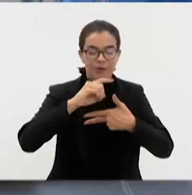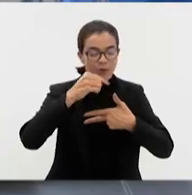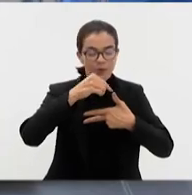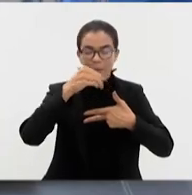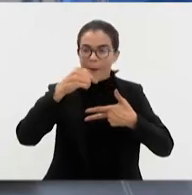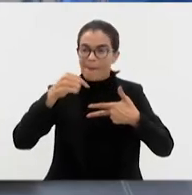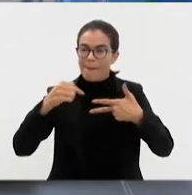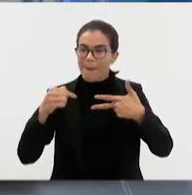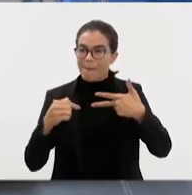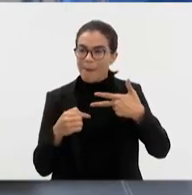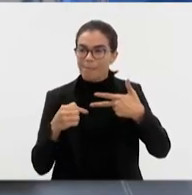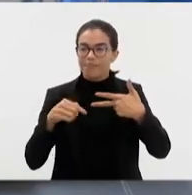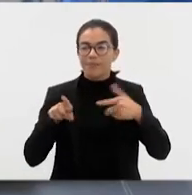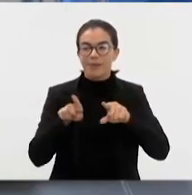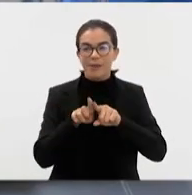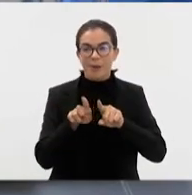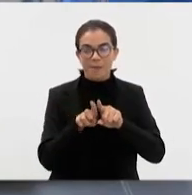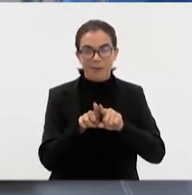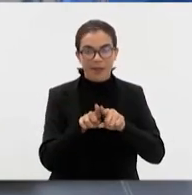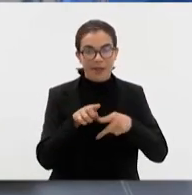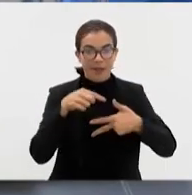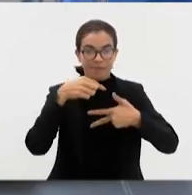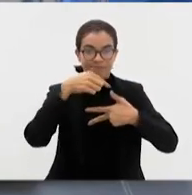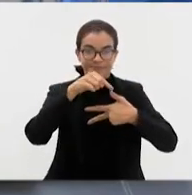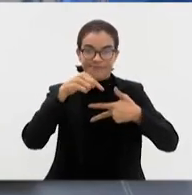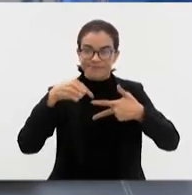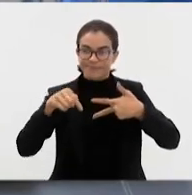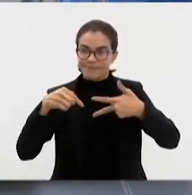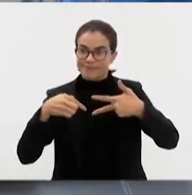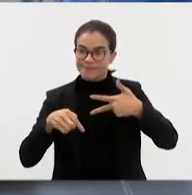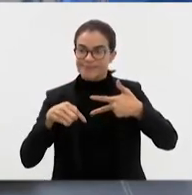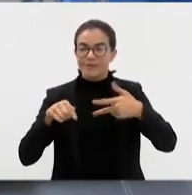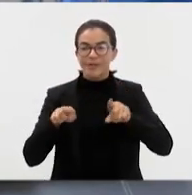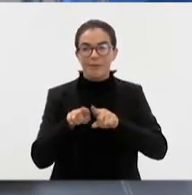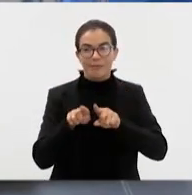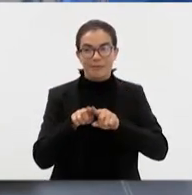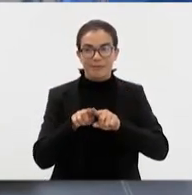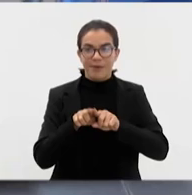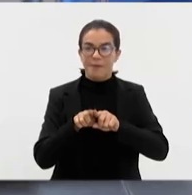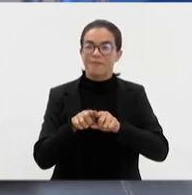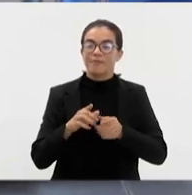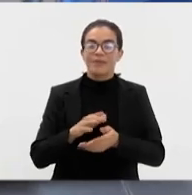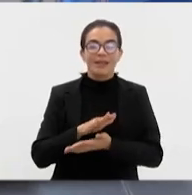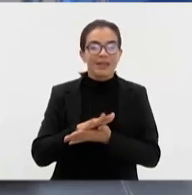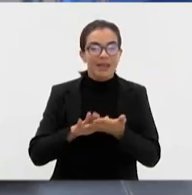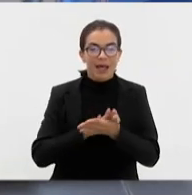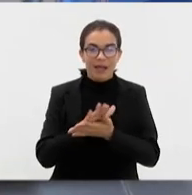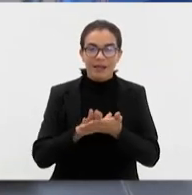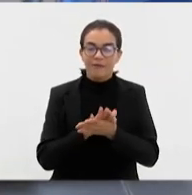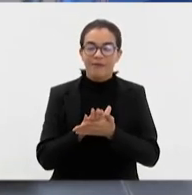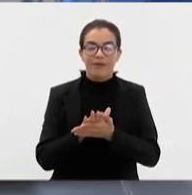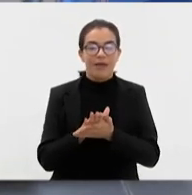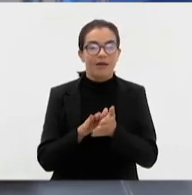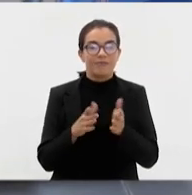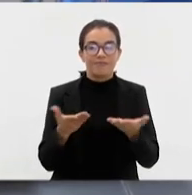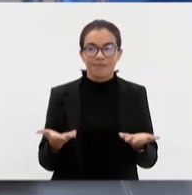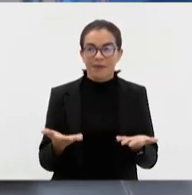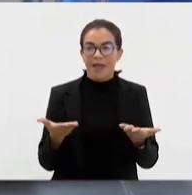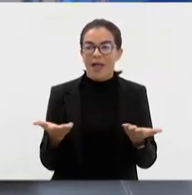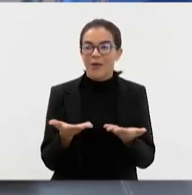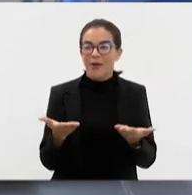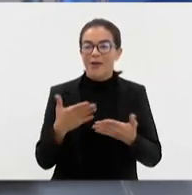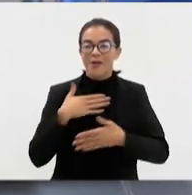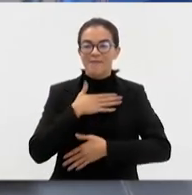e também todas as suas faces e também à Câmara dos Deputados. Então, nada mais havendo a tratar, registrando aqui a